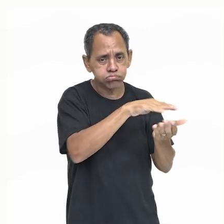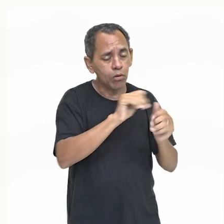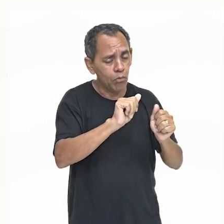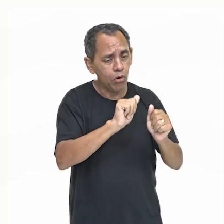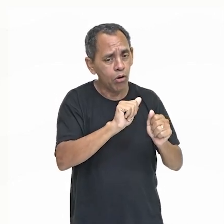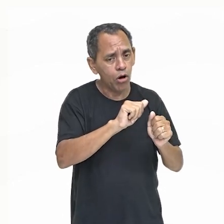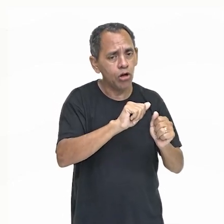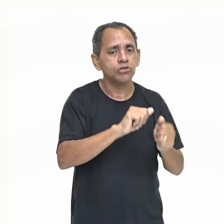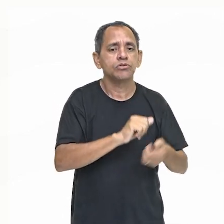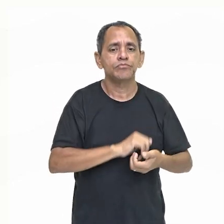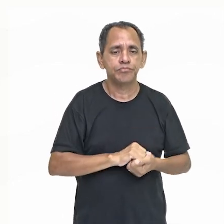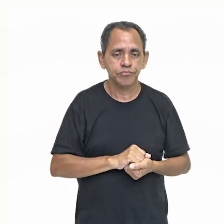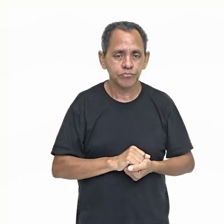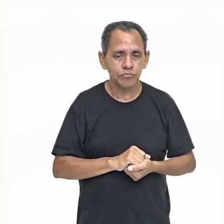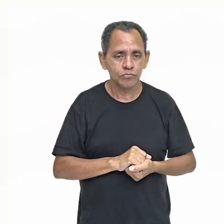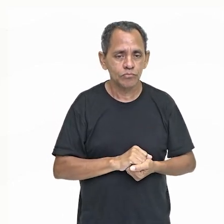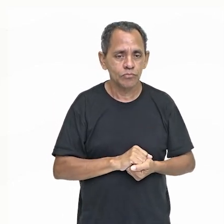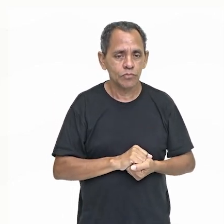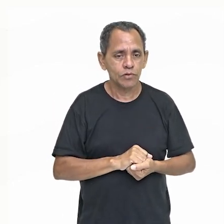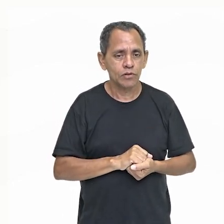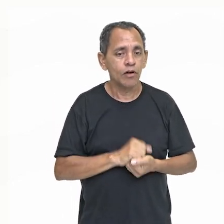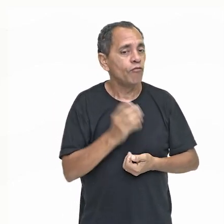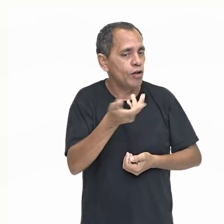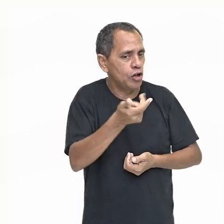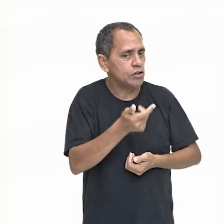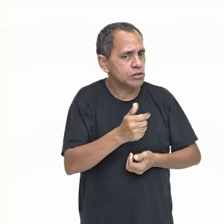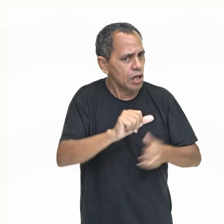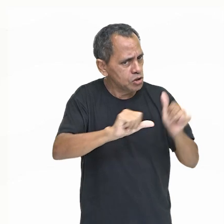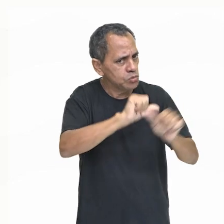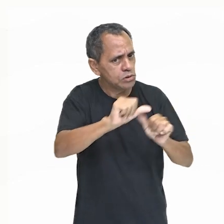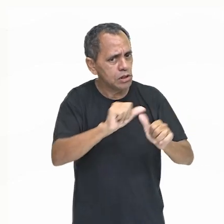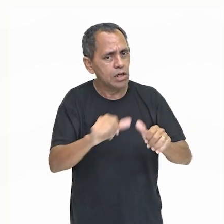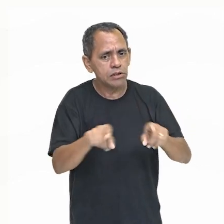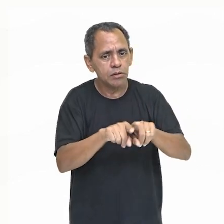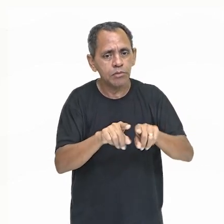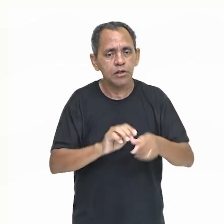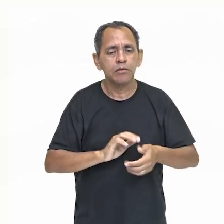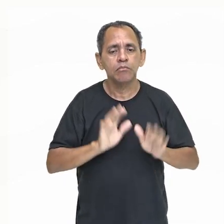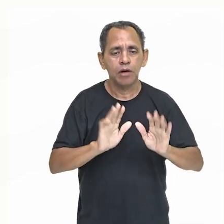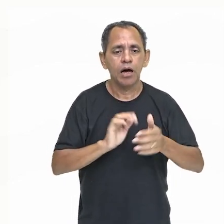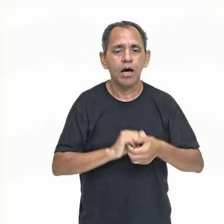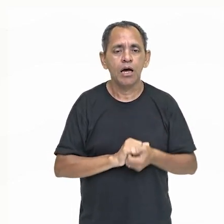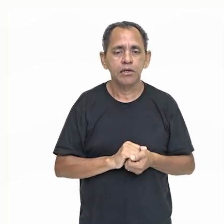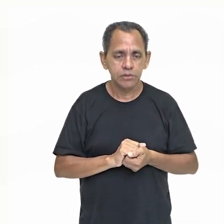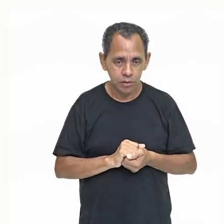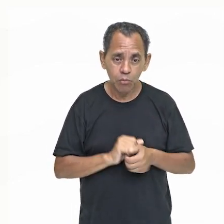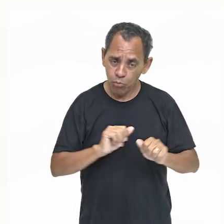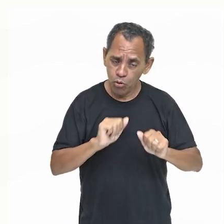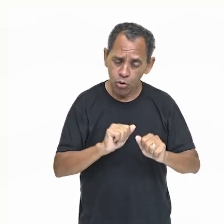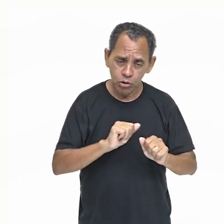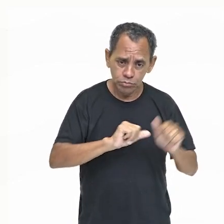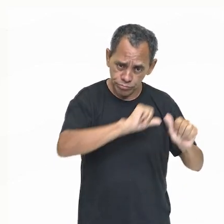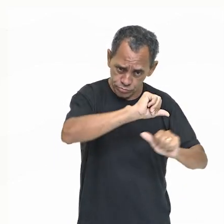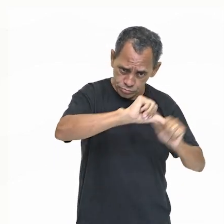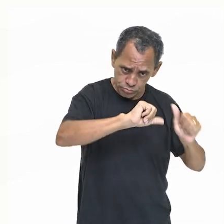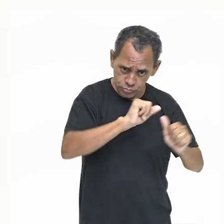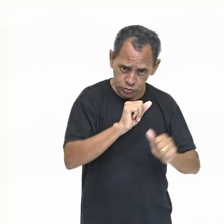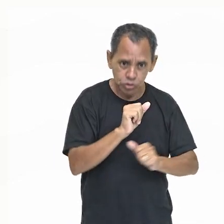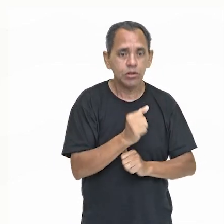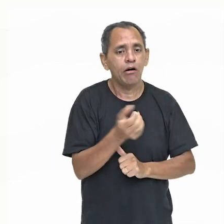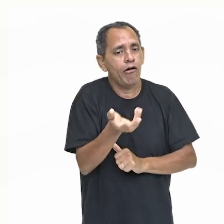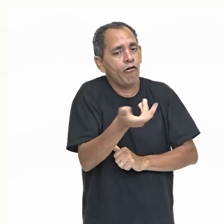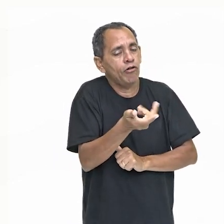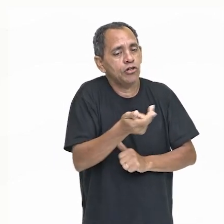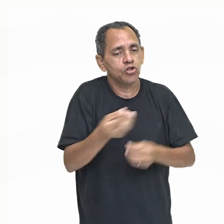massa ele não vai perder massa durante o movimento dele né ele vai mudar sua velocidade e como é que eu calculo essa